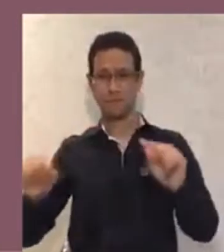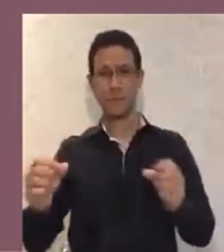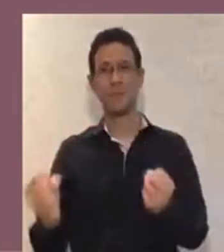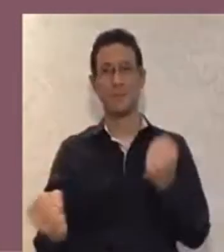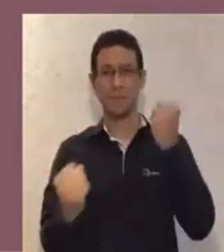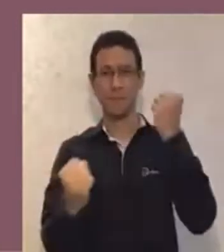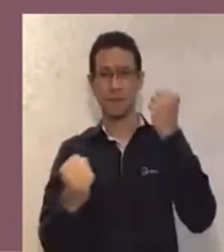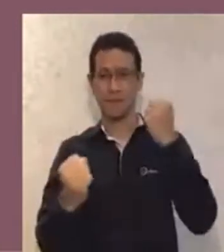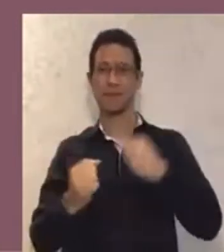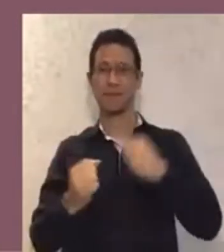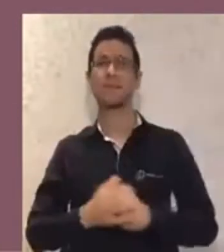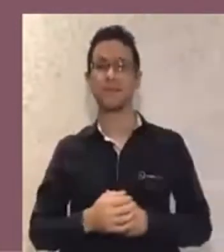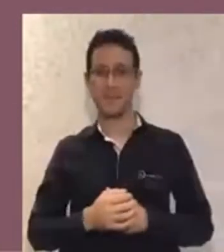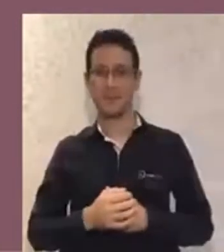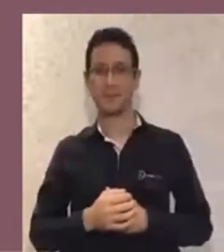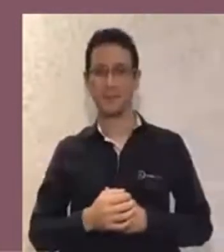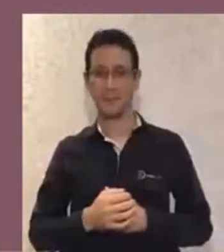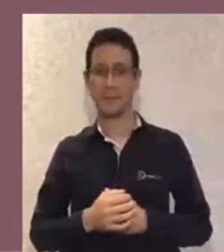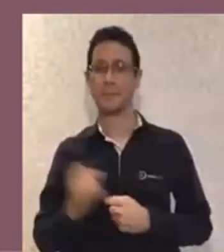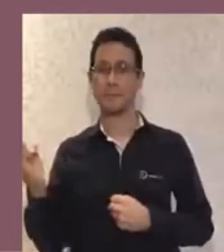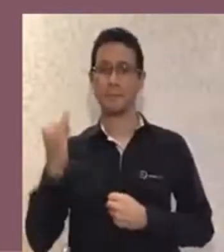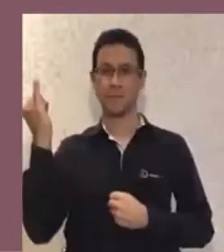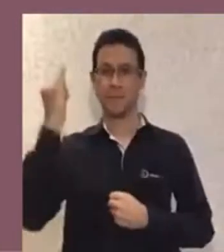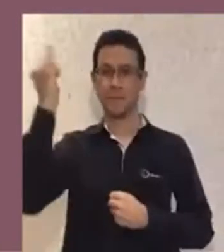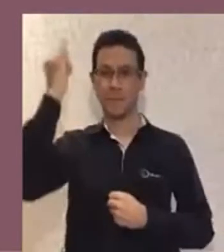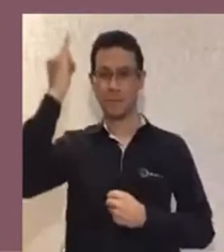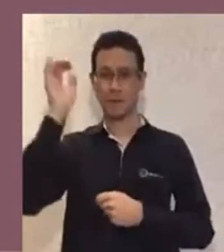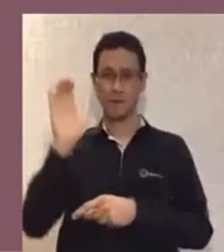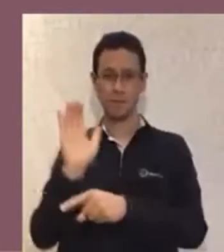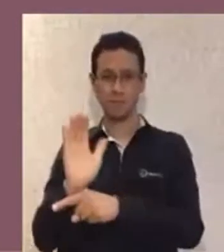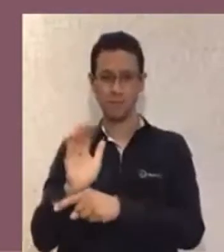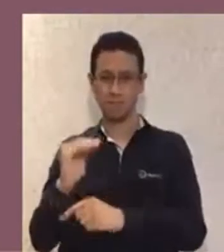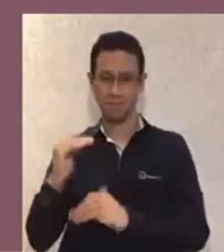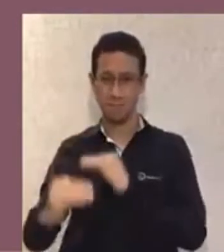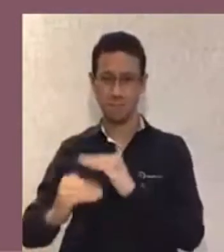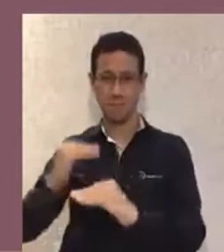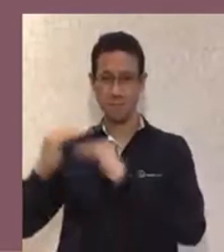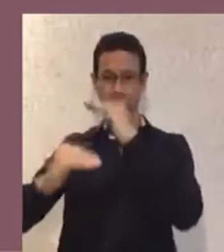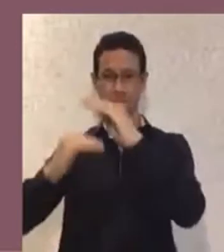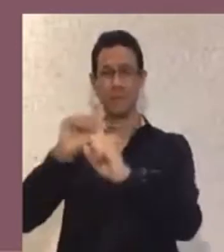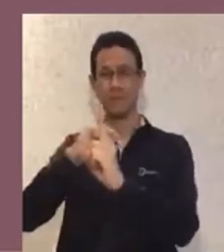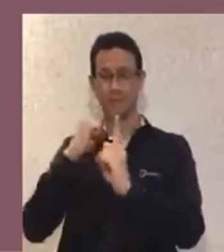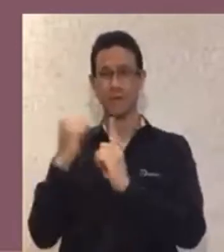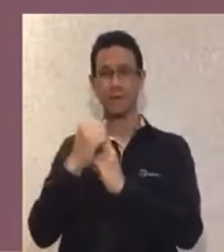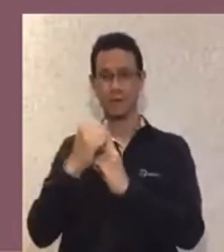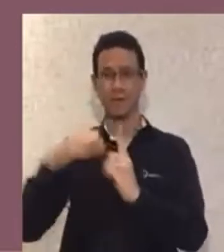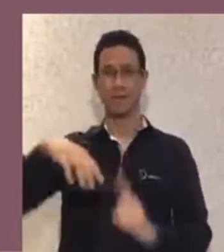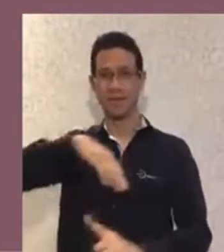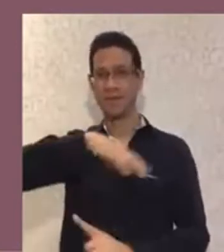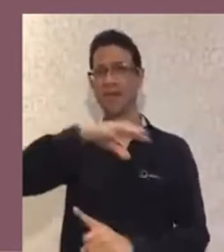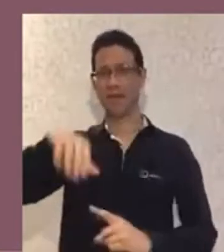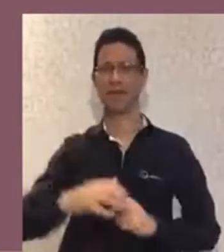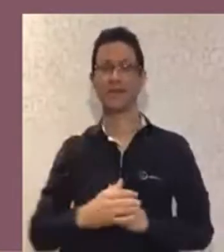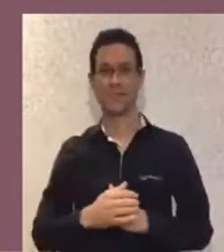e importantes na construção da nossa sociedade brasileira.